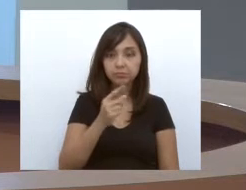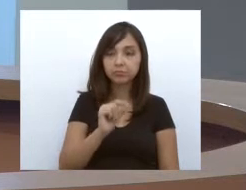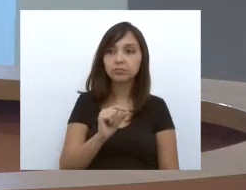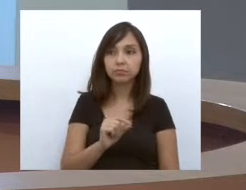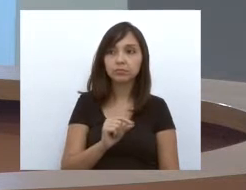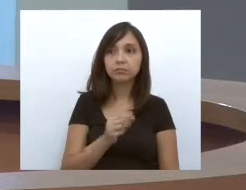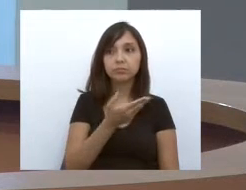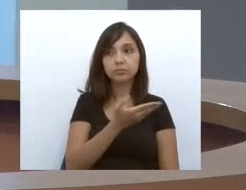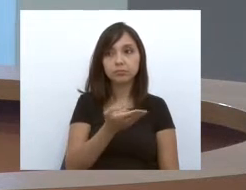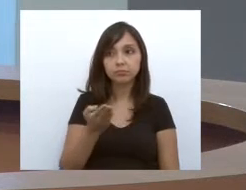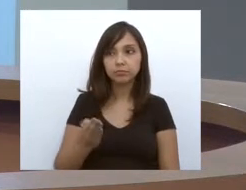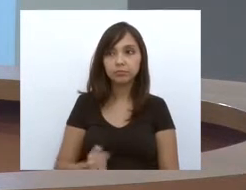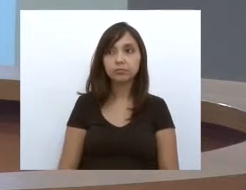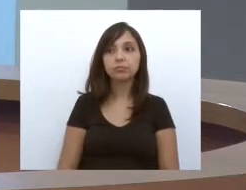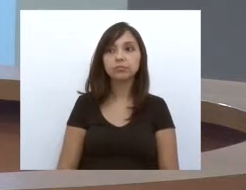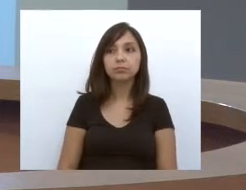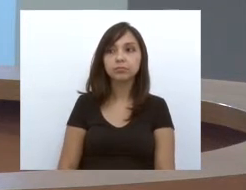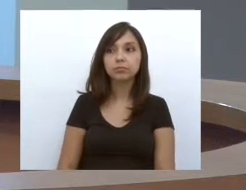que Vossa Excelência